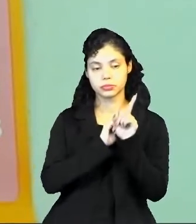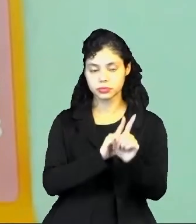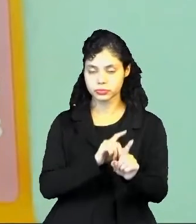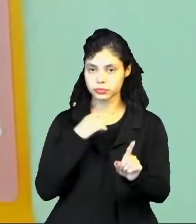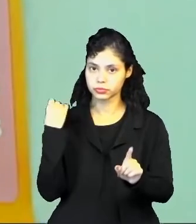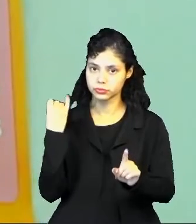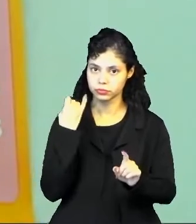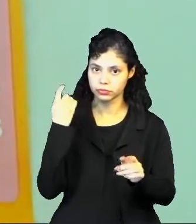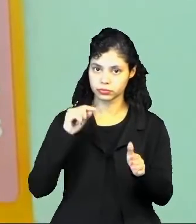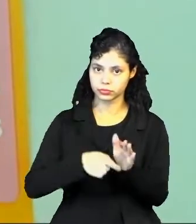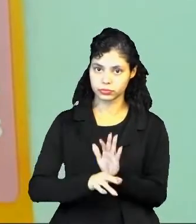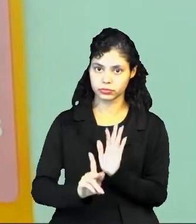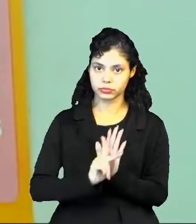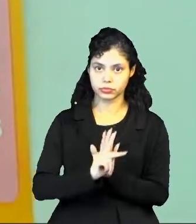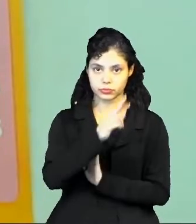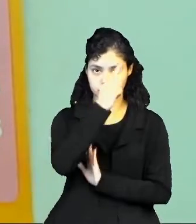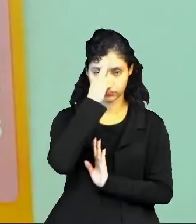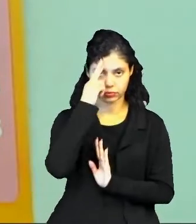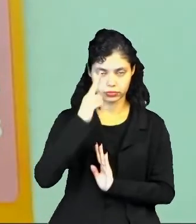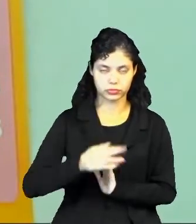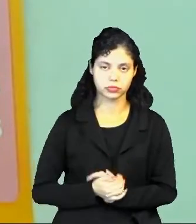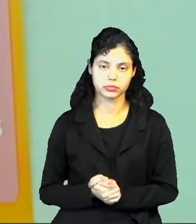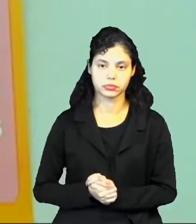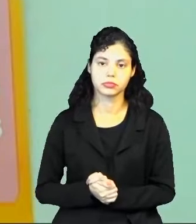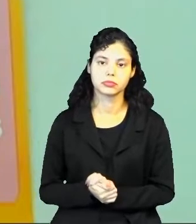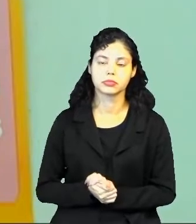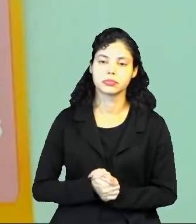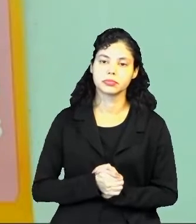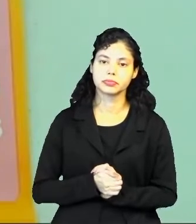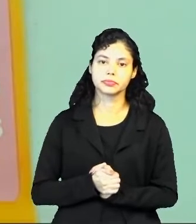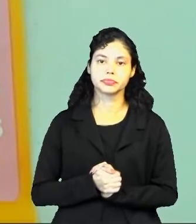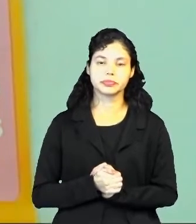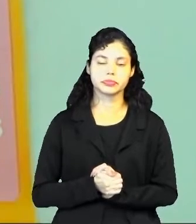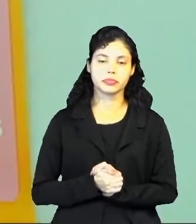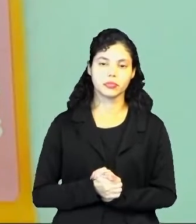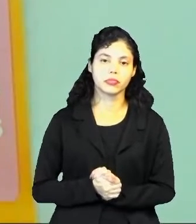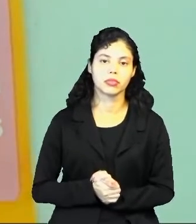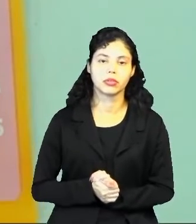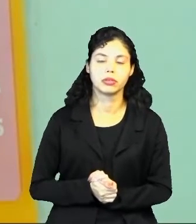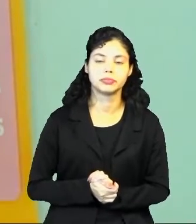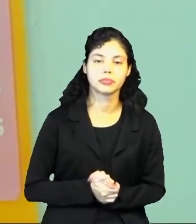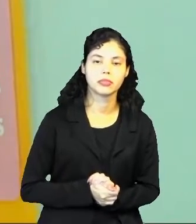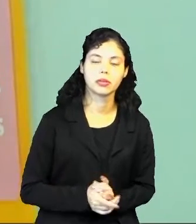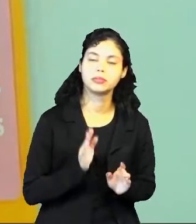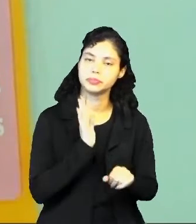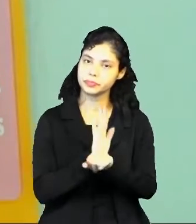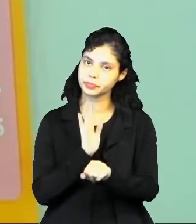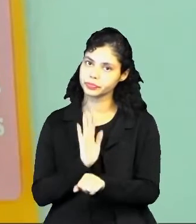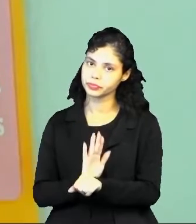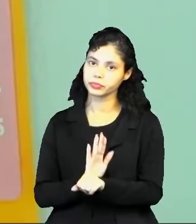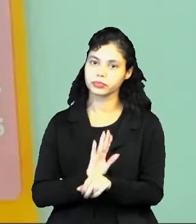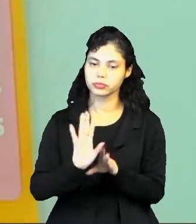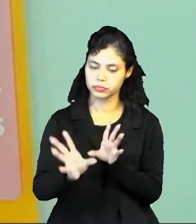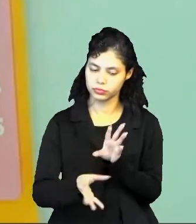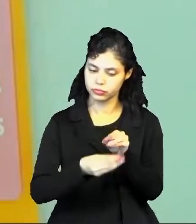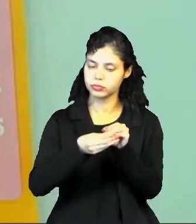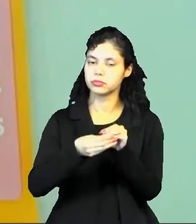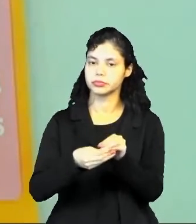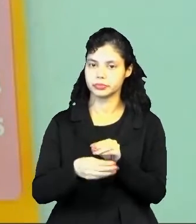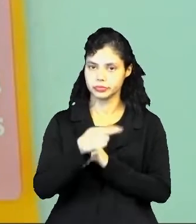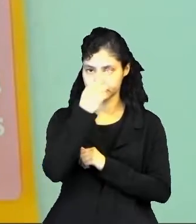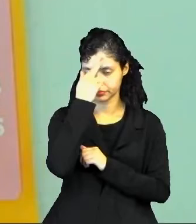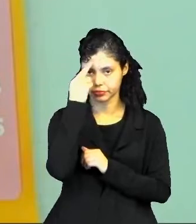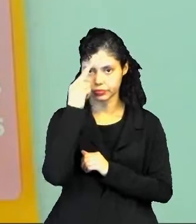os principais dentro da história, tá? Eles fazem parte da história acompanhando os principais. Ajuda a compor essa história. Então, é a letra